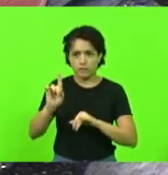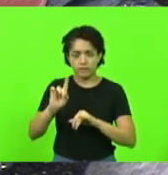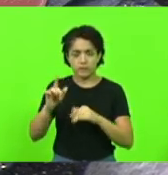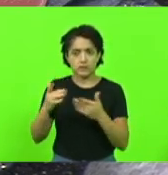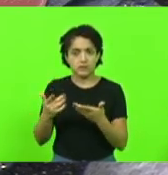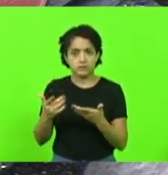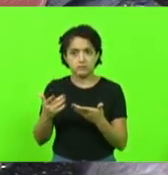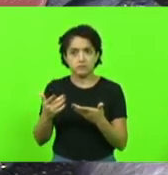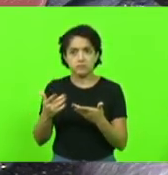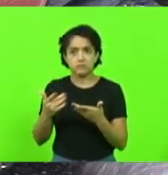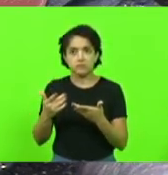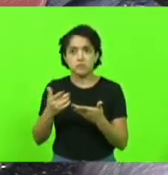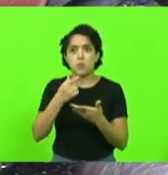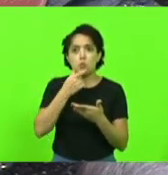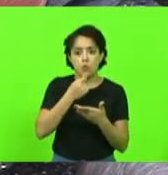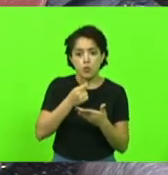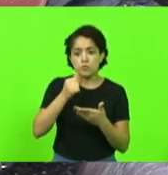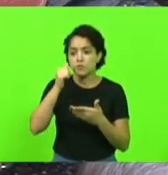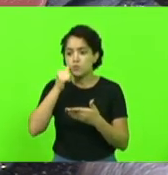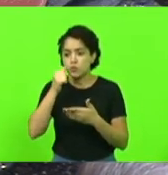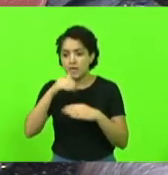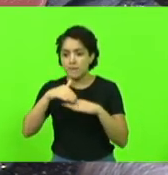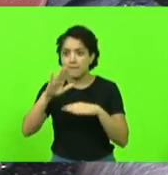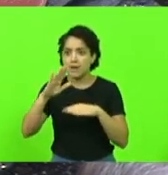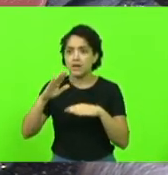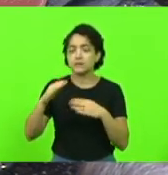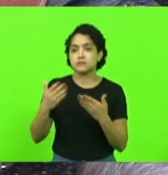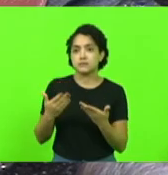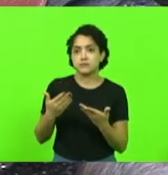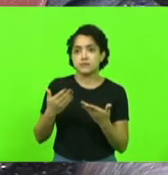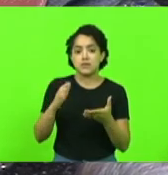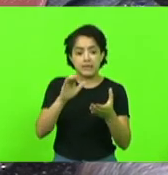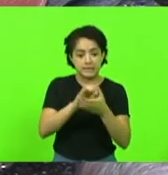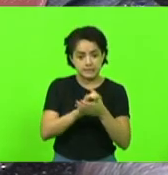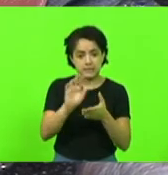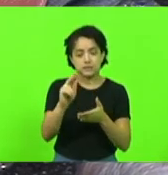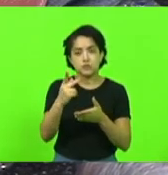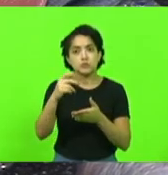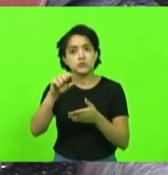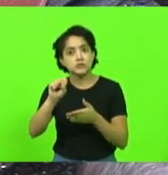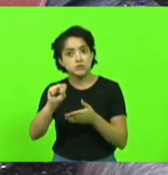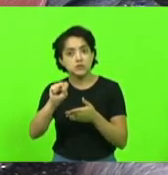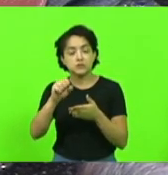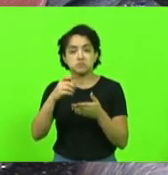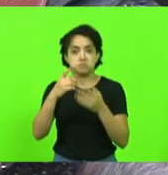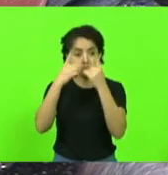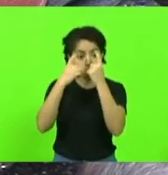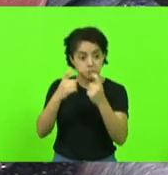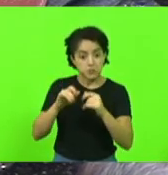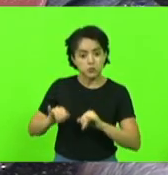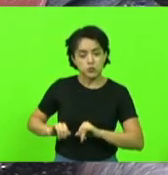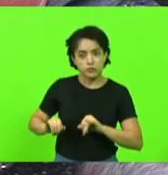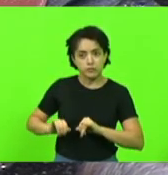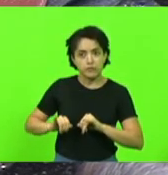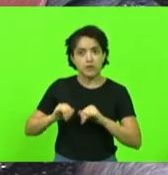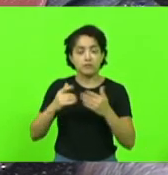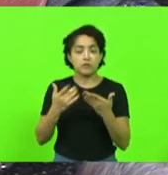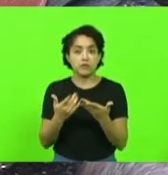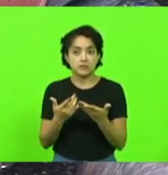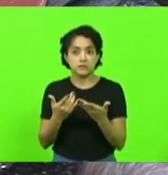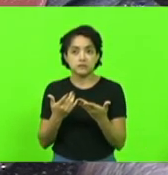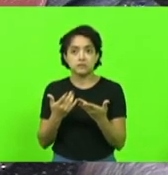mais de 60 anos, mulheres com mais de 60 anos, casais homossexuais não podem ter um quadro de violência doméstica? Por que que